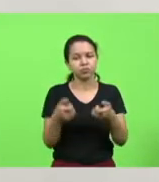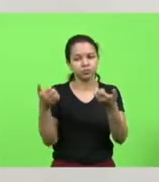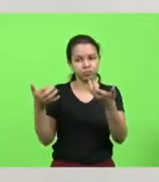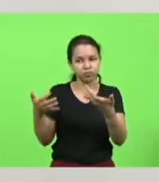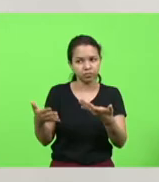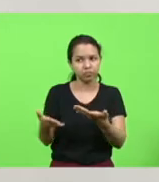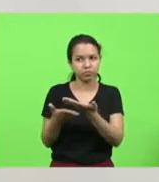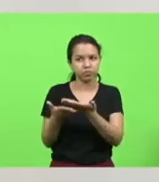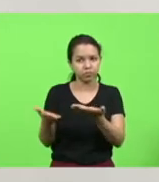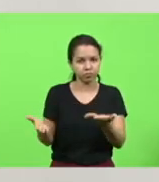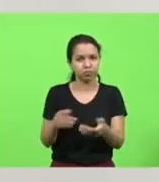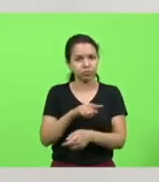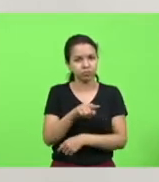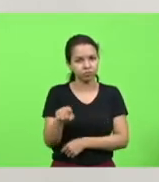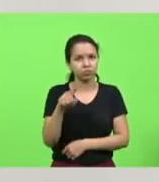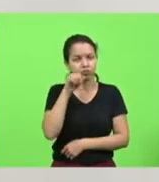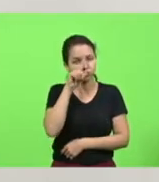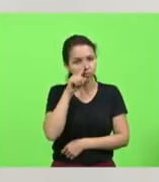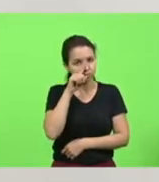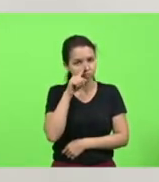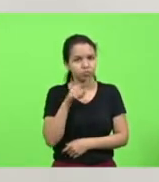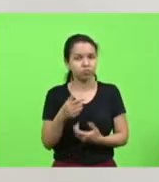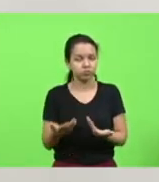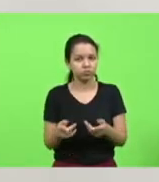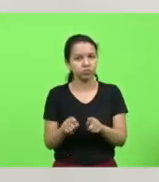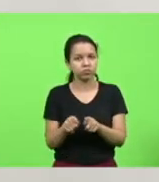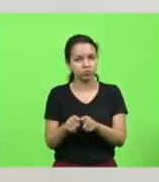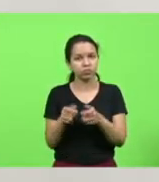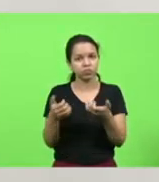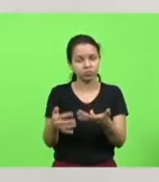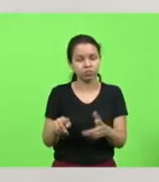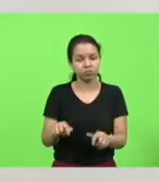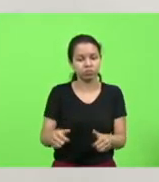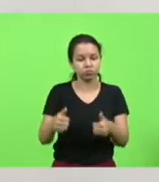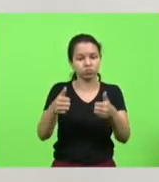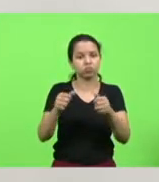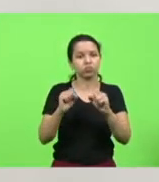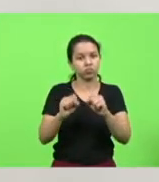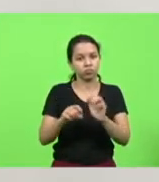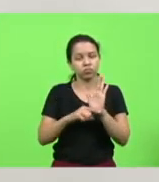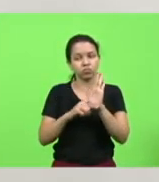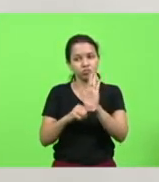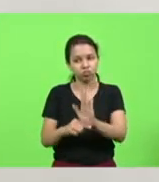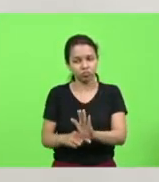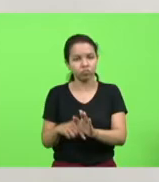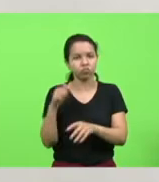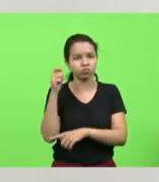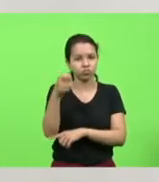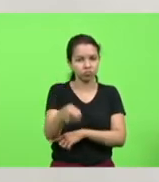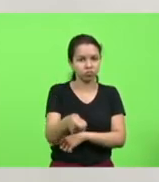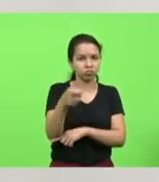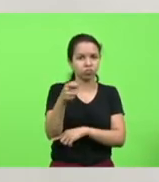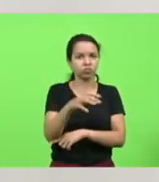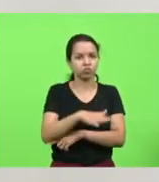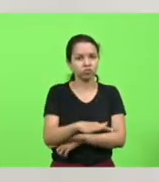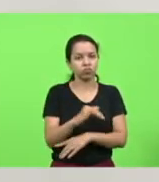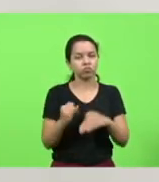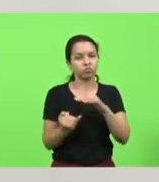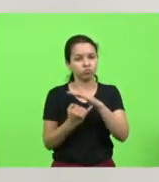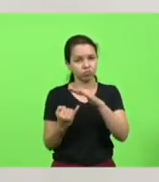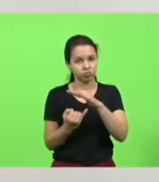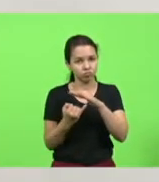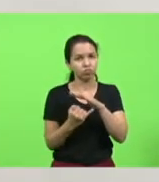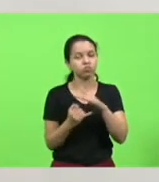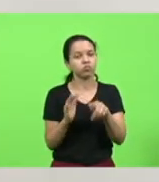quão aquilo ali pode ser benéfico à pesca catarinense, pode ser um braço amigo das indústrias pesqueiras de Santa